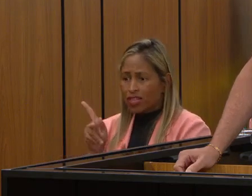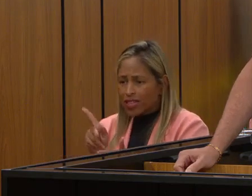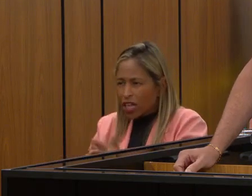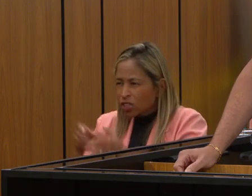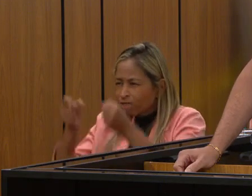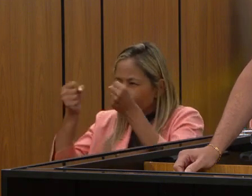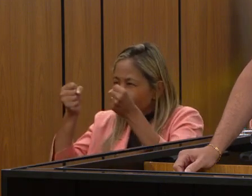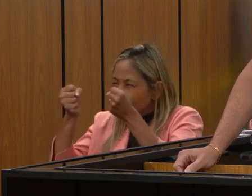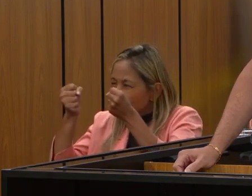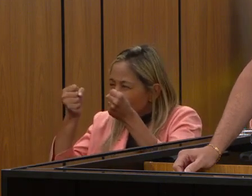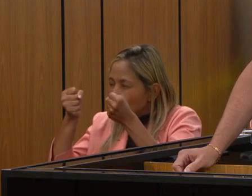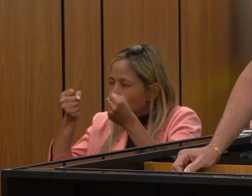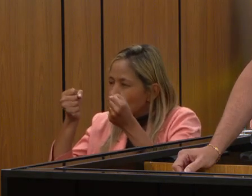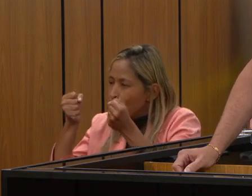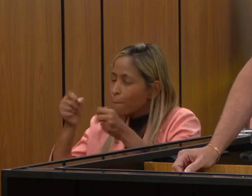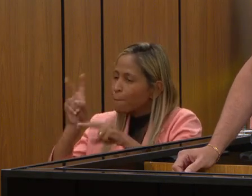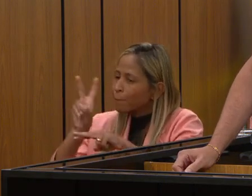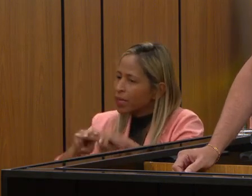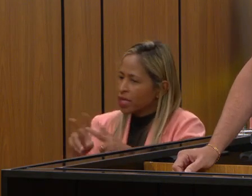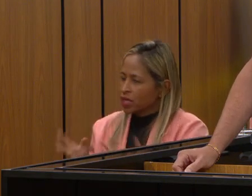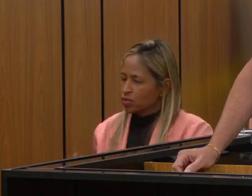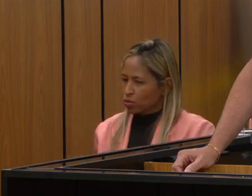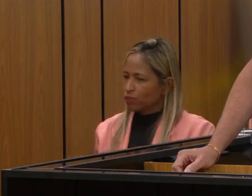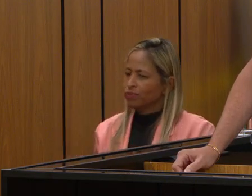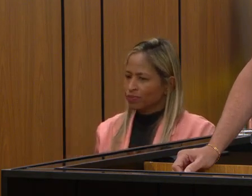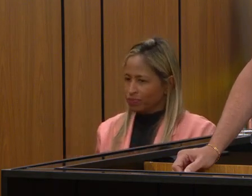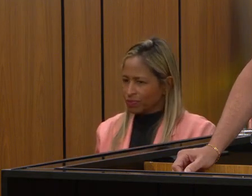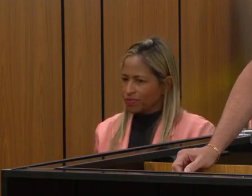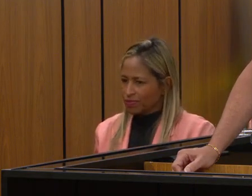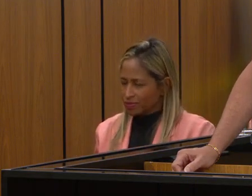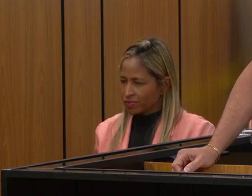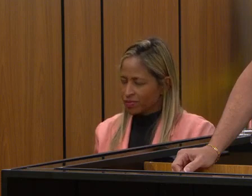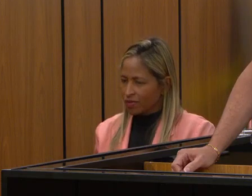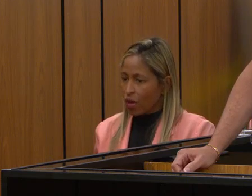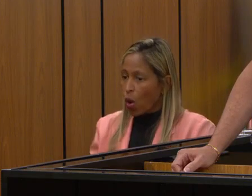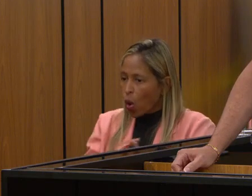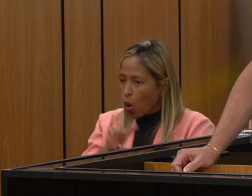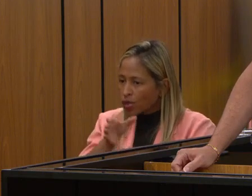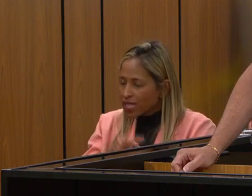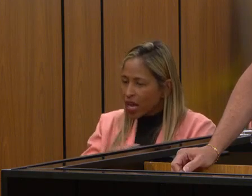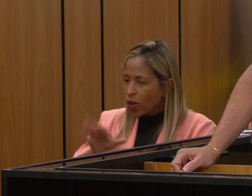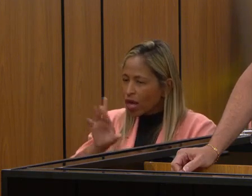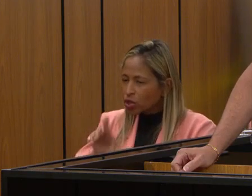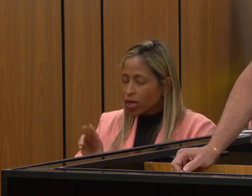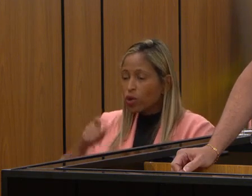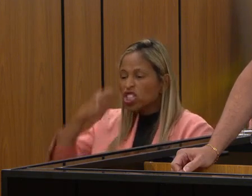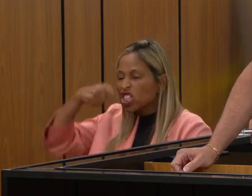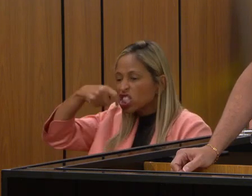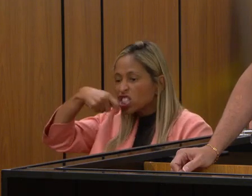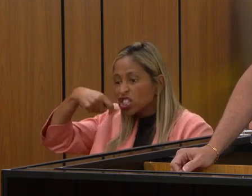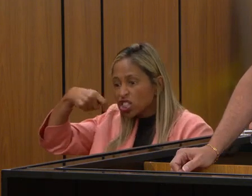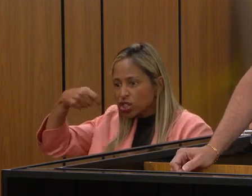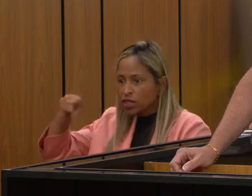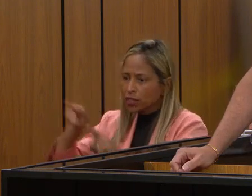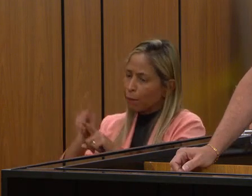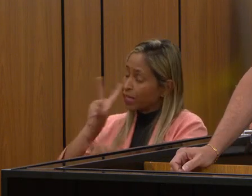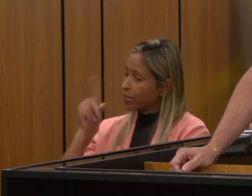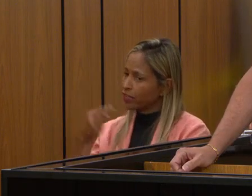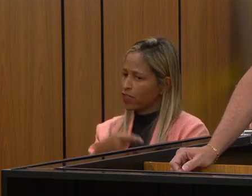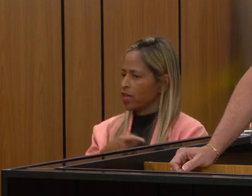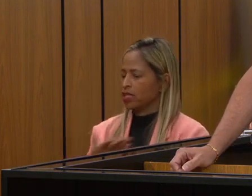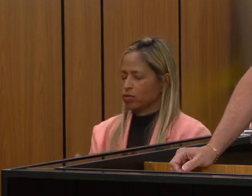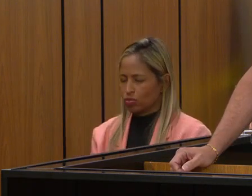assim bonitos presos que o Conselho Regional de Odontologia intervém nisso aí